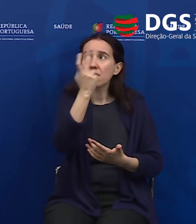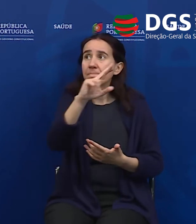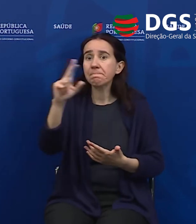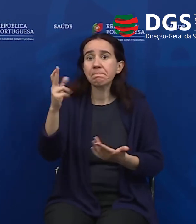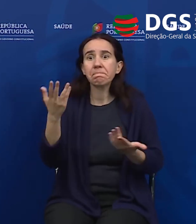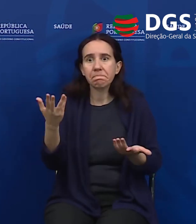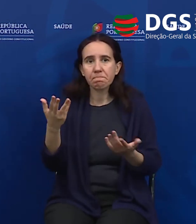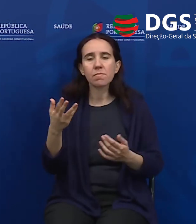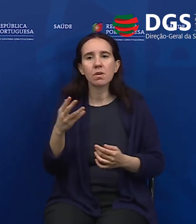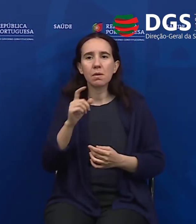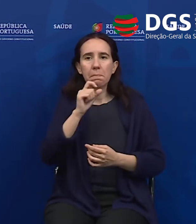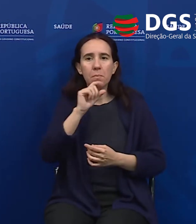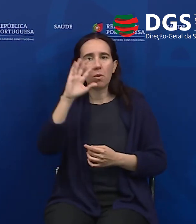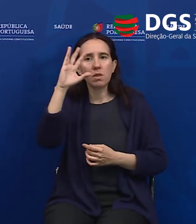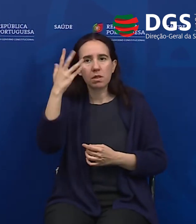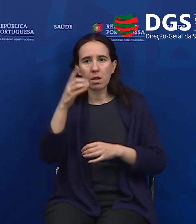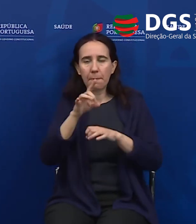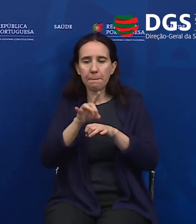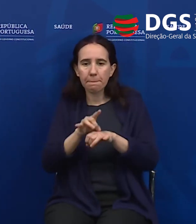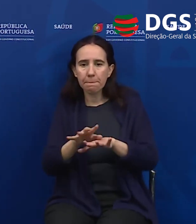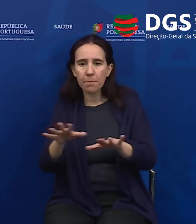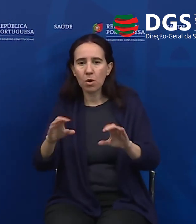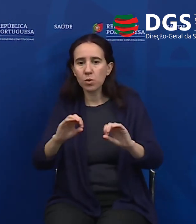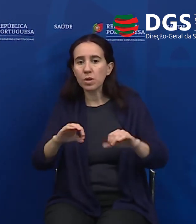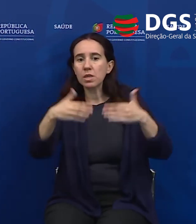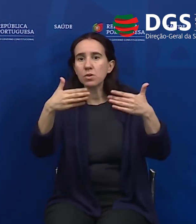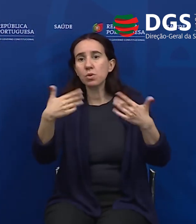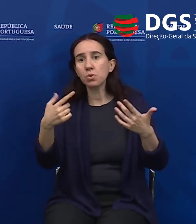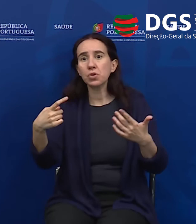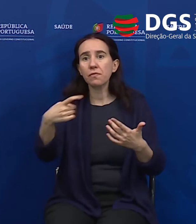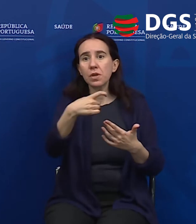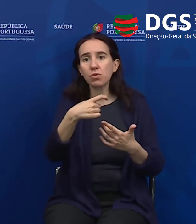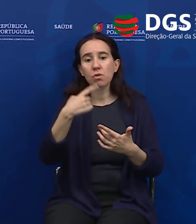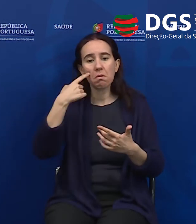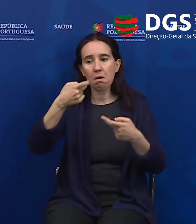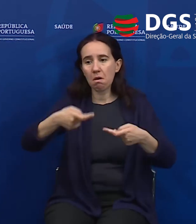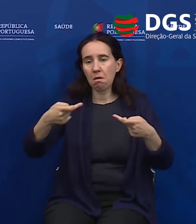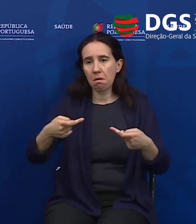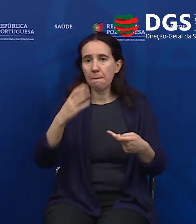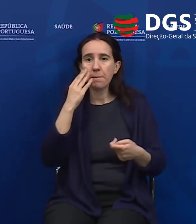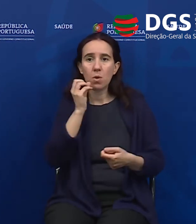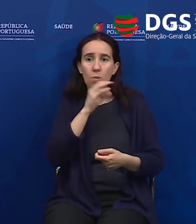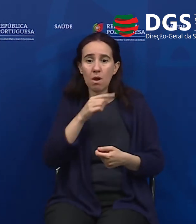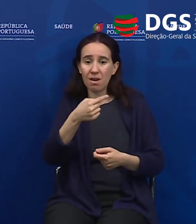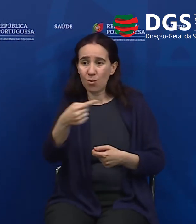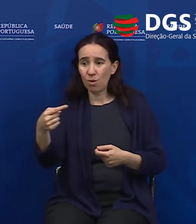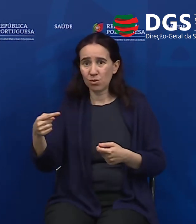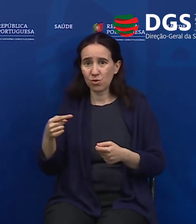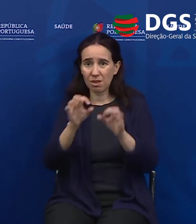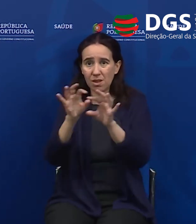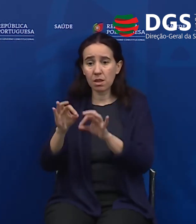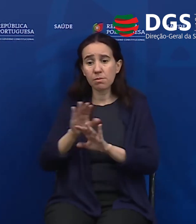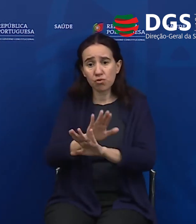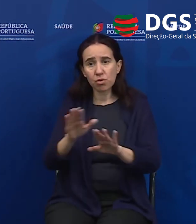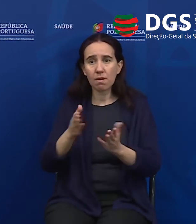vida. Pode ter um caráter epidémico agora no início e depois tornar-se um vírus residente, como os outros, mas ele veio e